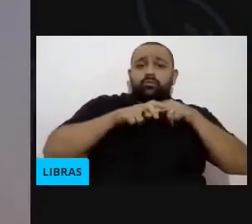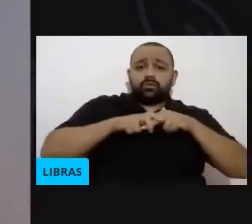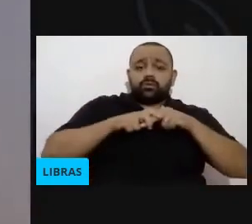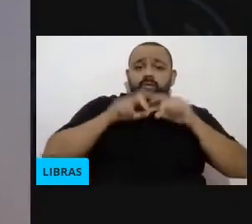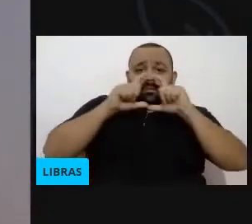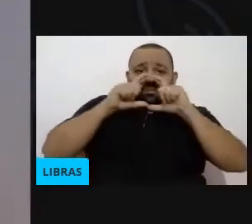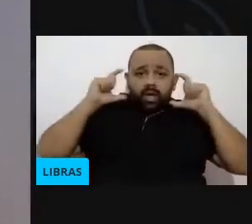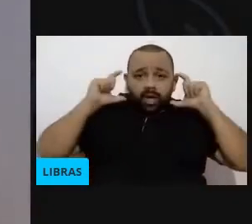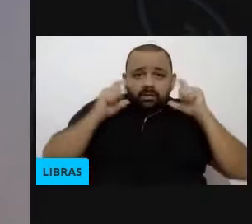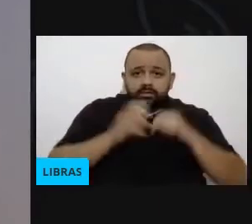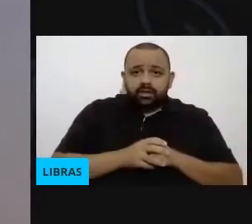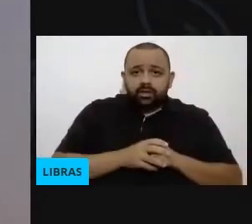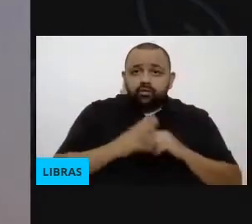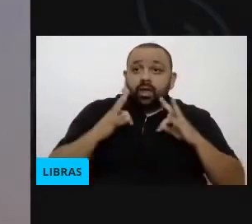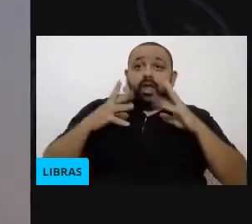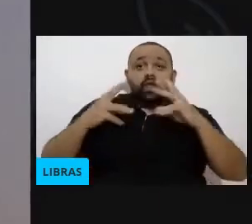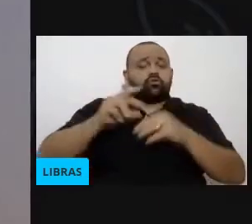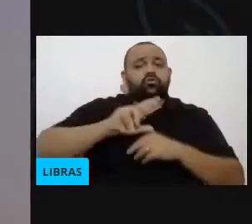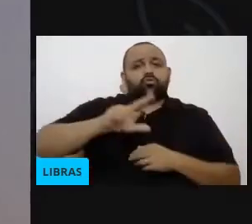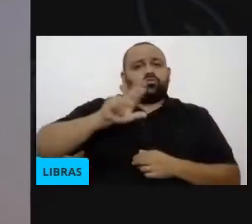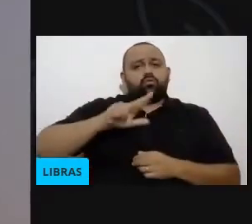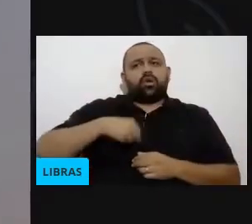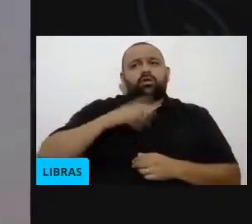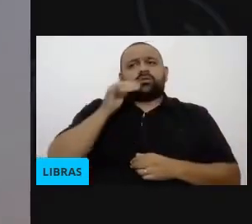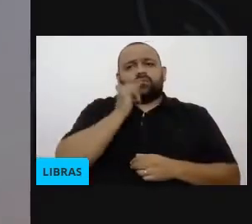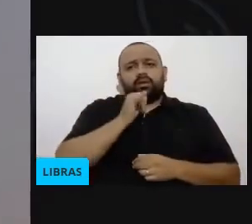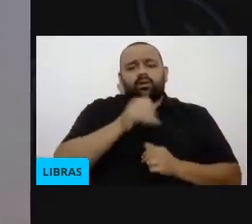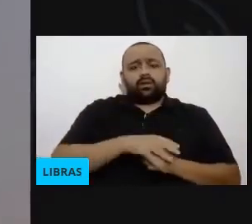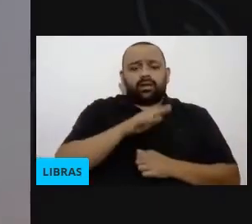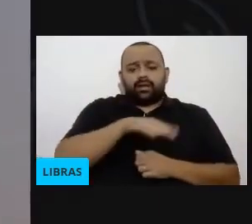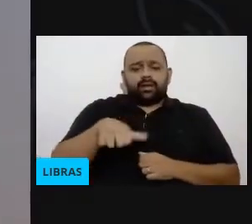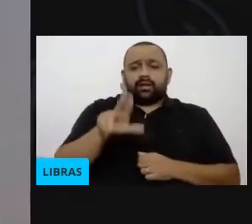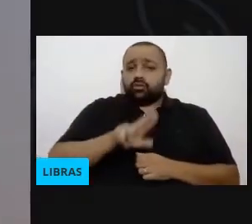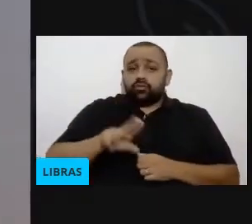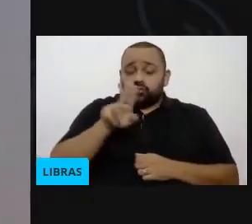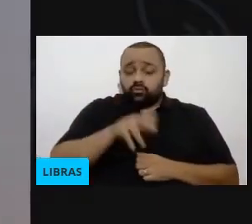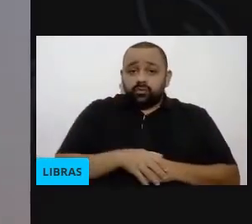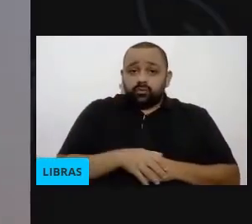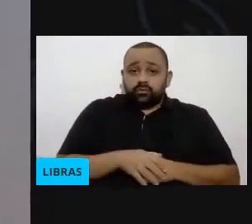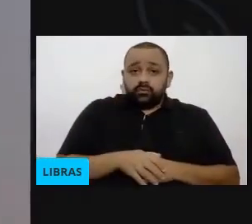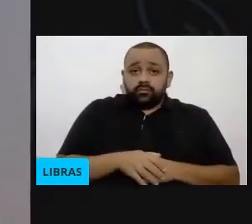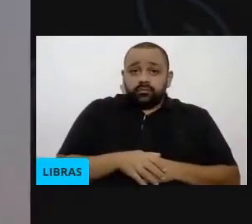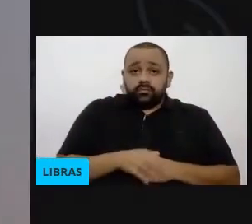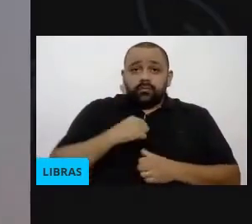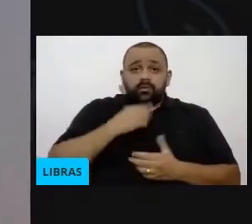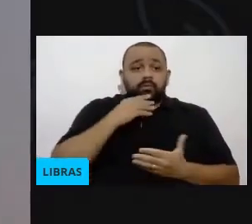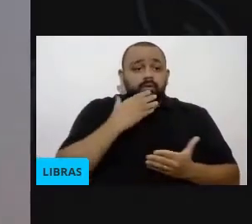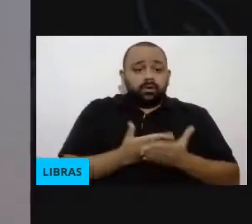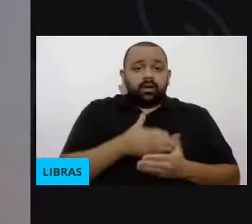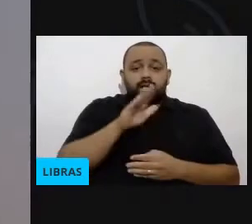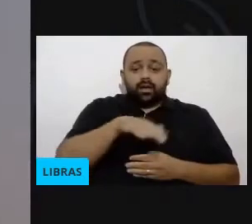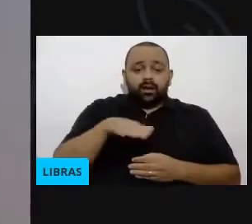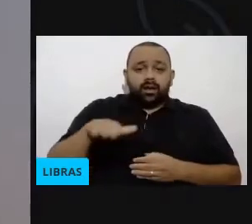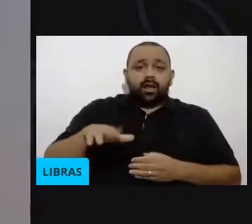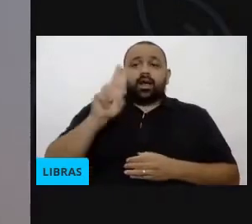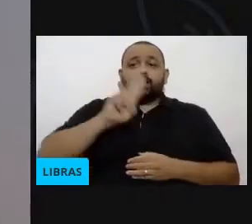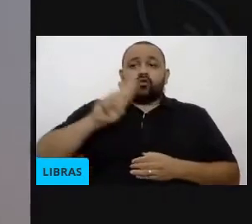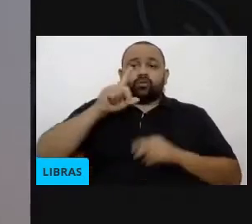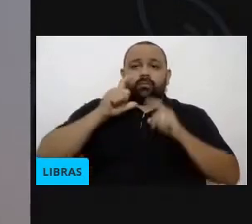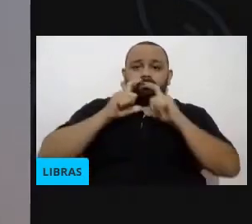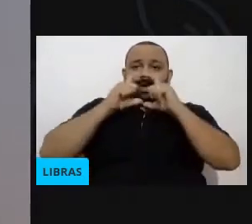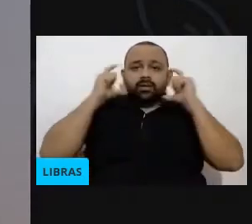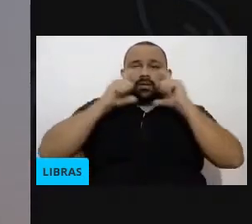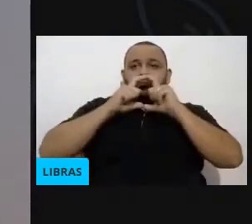não são todos, tá? Já citei isso. Eu sei que tem crianças que não usam, mas é impressionante quantas crianças têm utilizado máscara, a geração